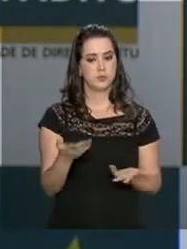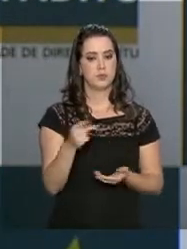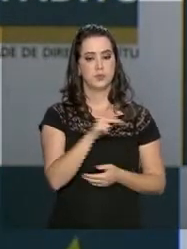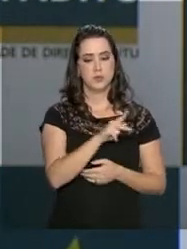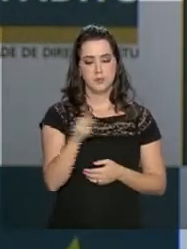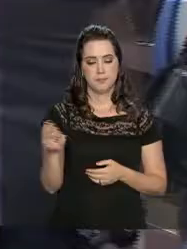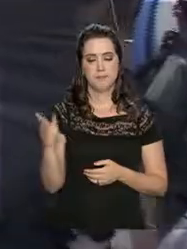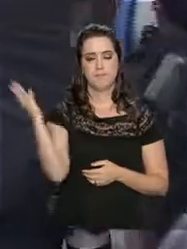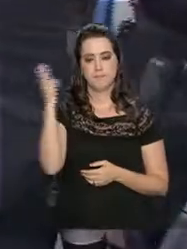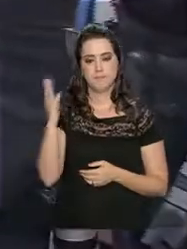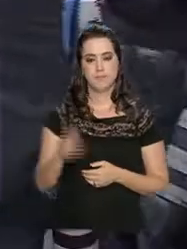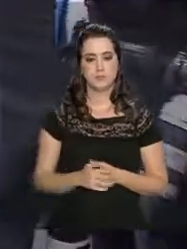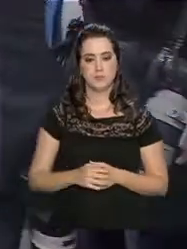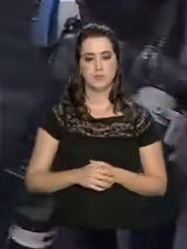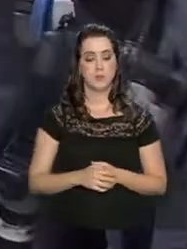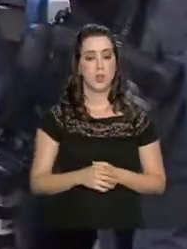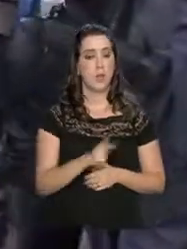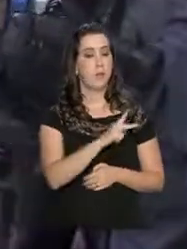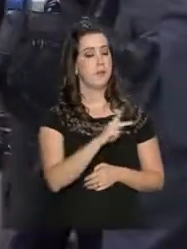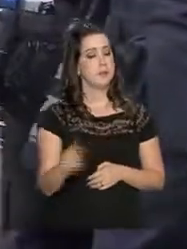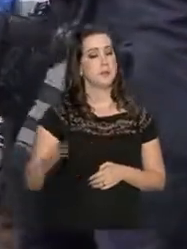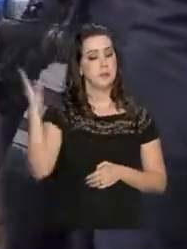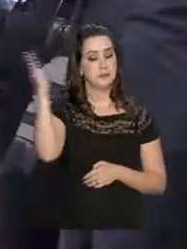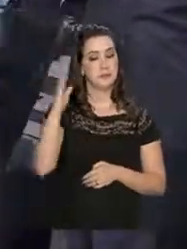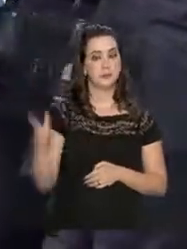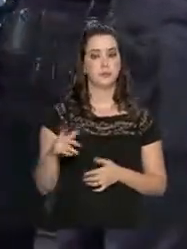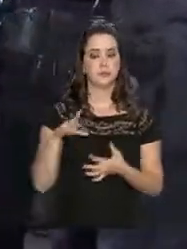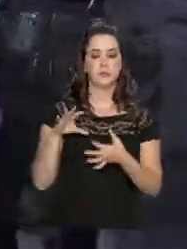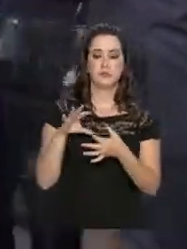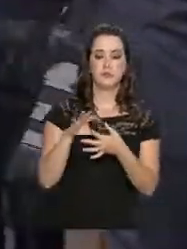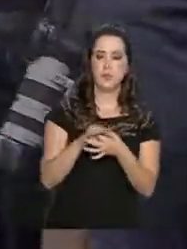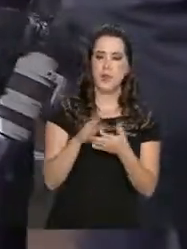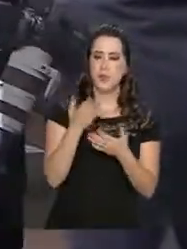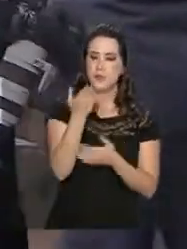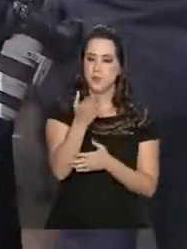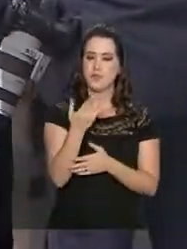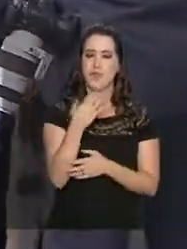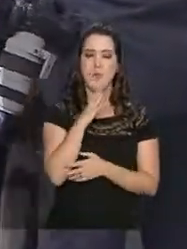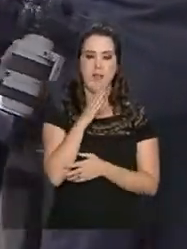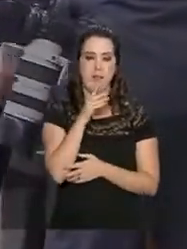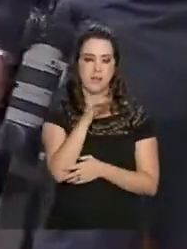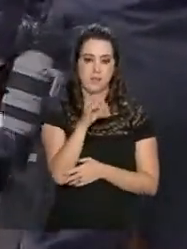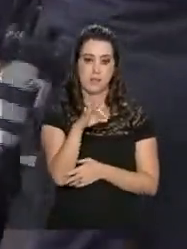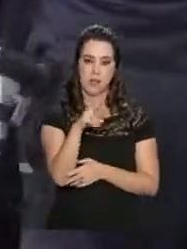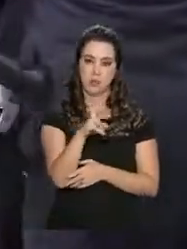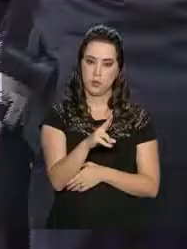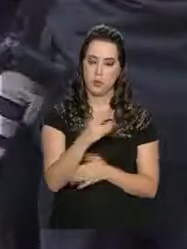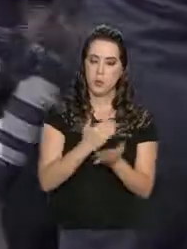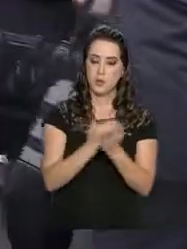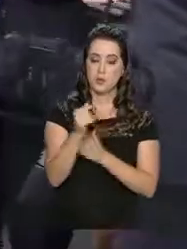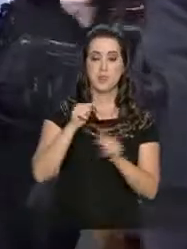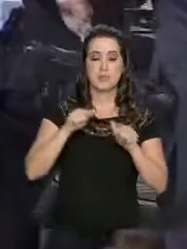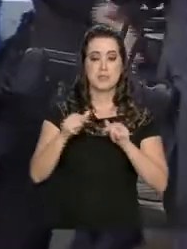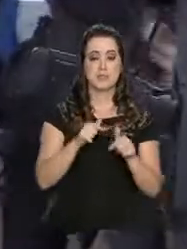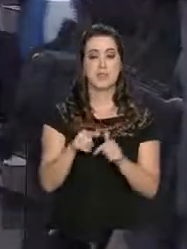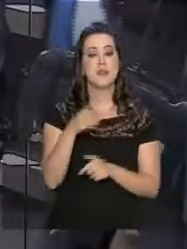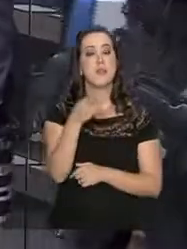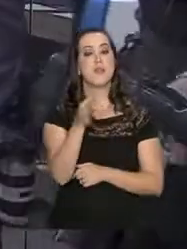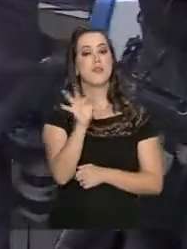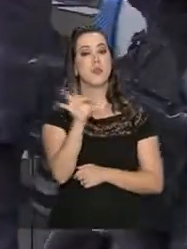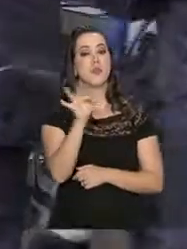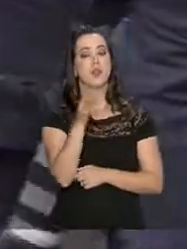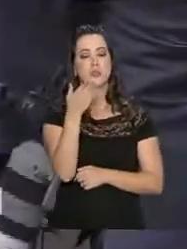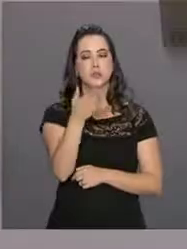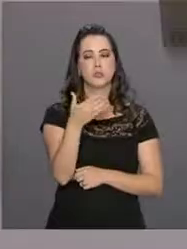deste presidente. O presidente da República tem ligações com o município ituano. Ele começou a trabalhar na Faculdade de Direito de